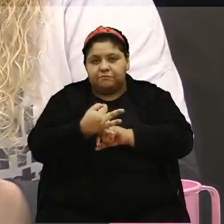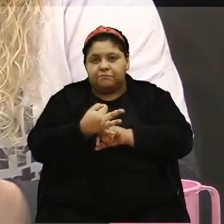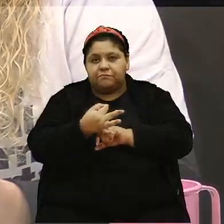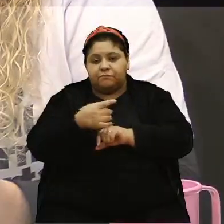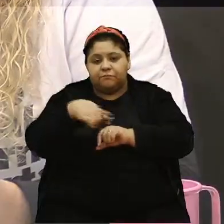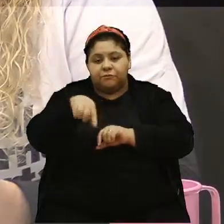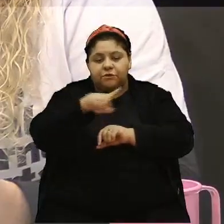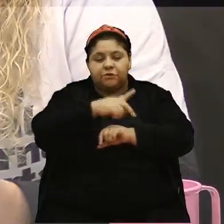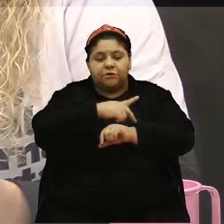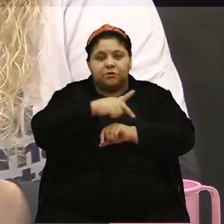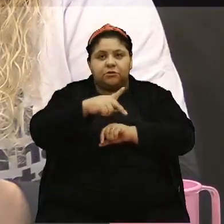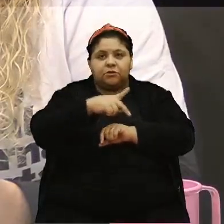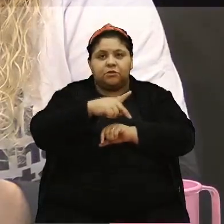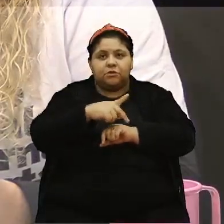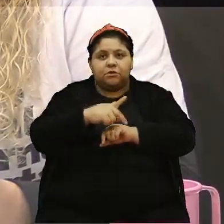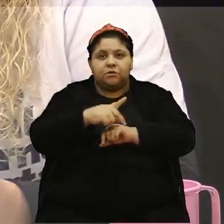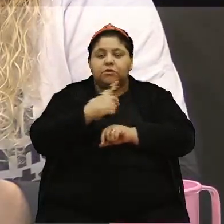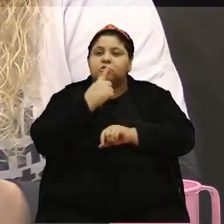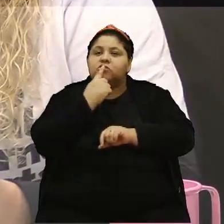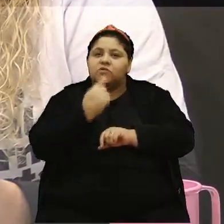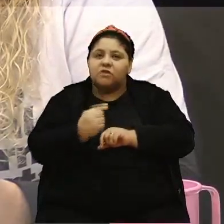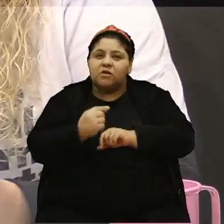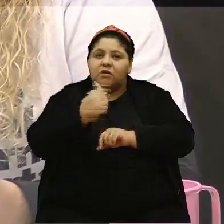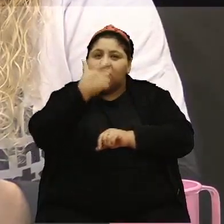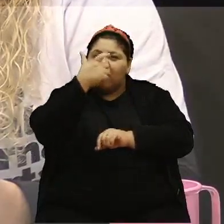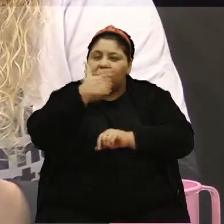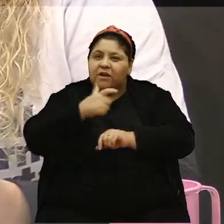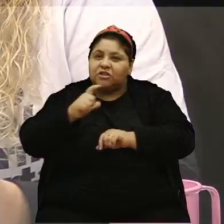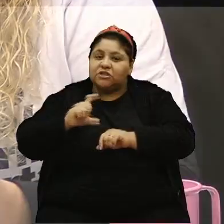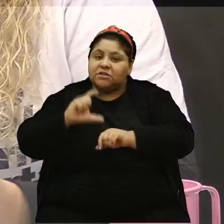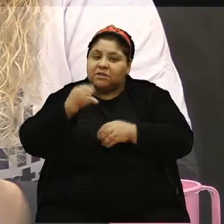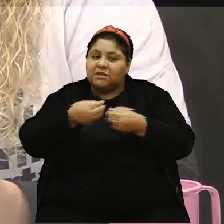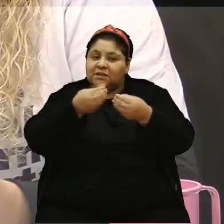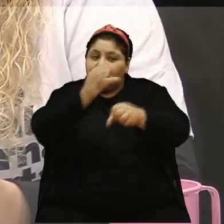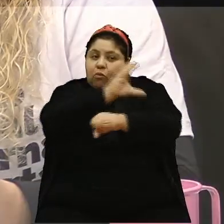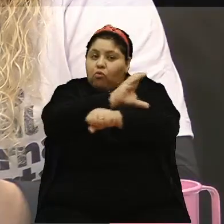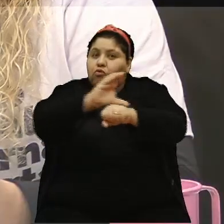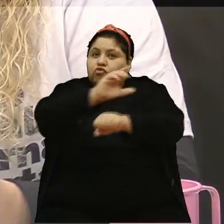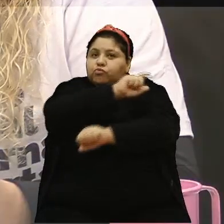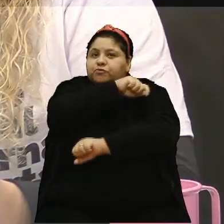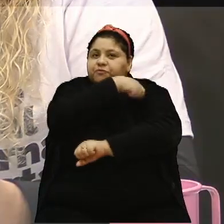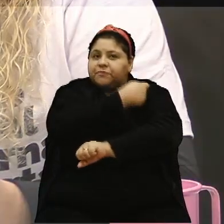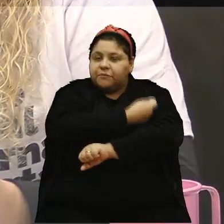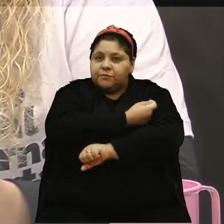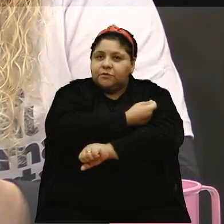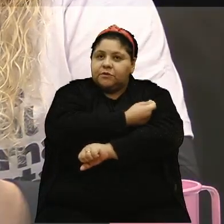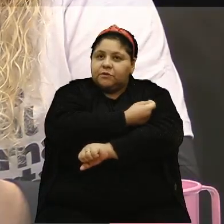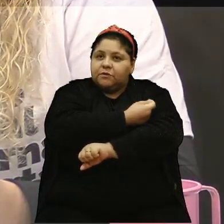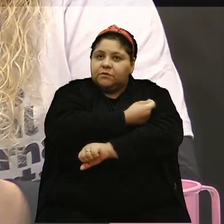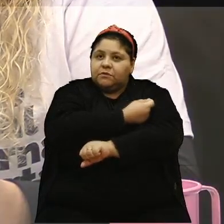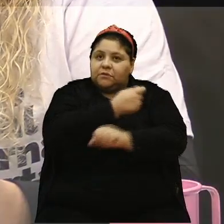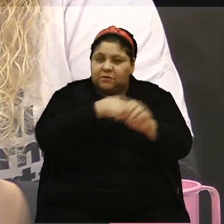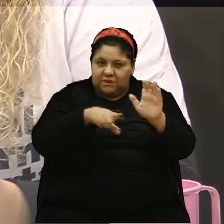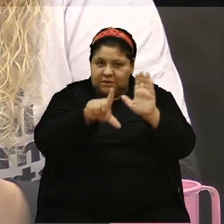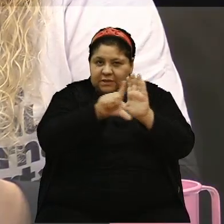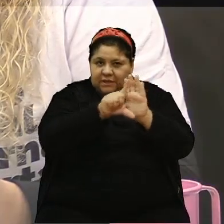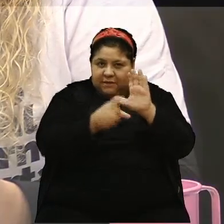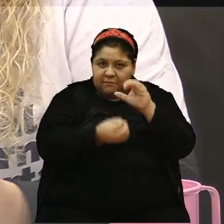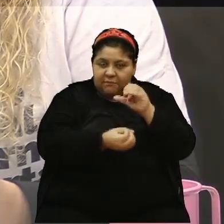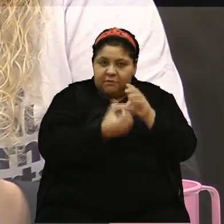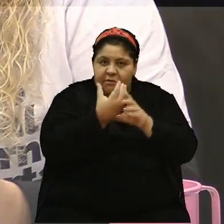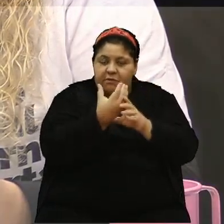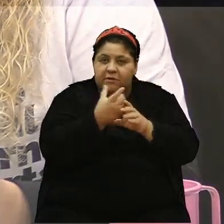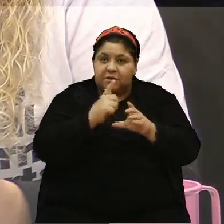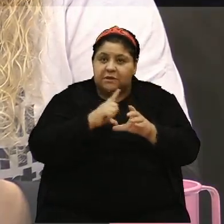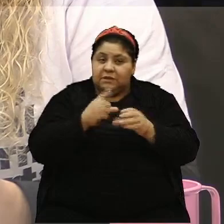nosso presidente João Wes, que eu acho que tem que dar um curso para os fiscais, quando essa lei for promulgada, tem que